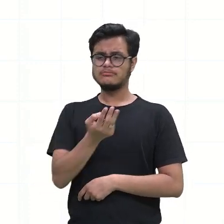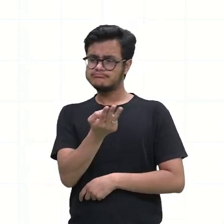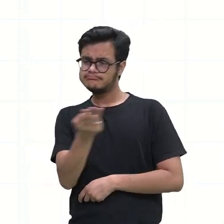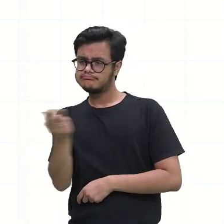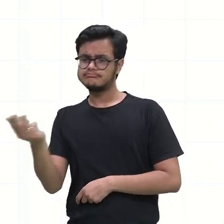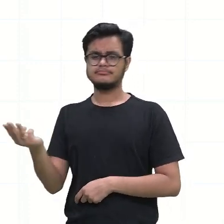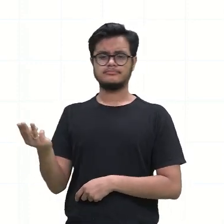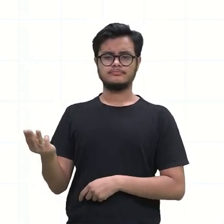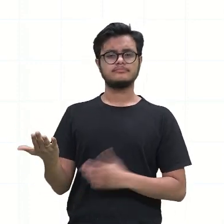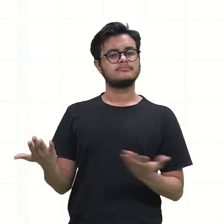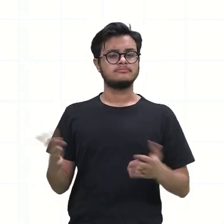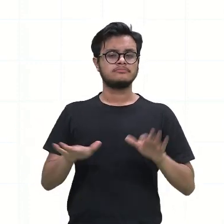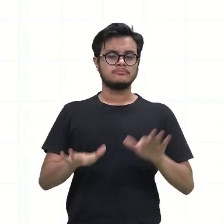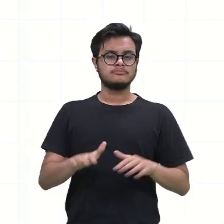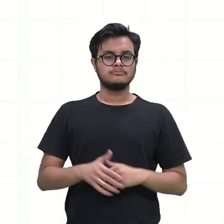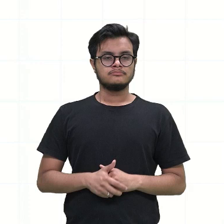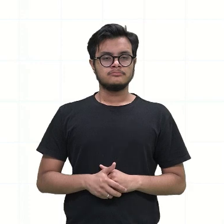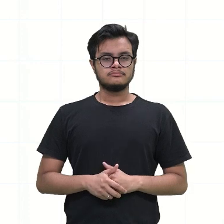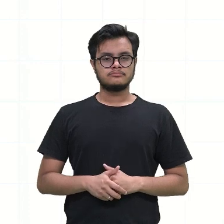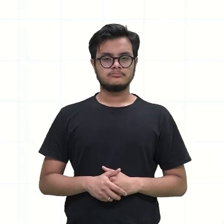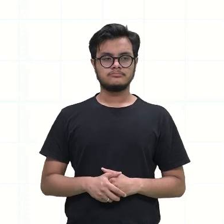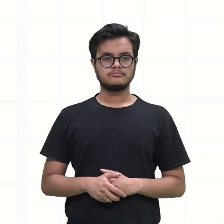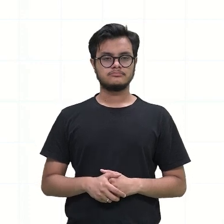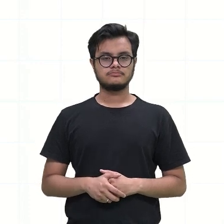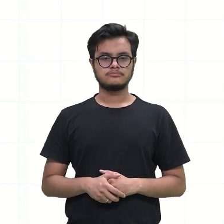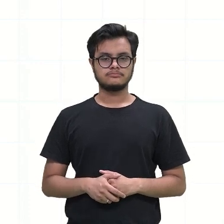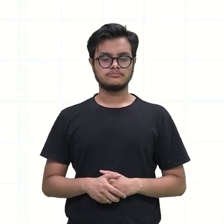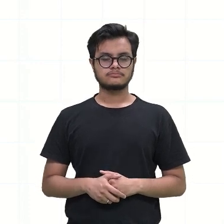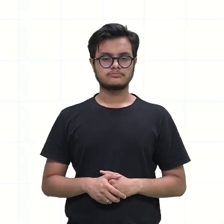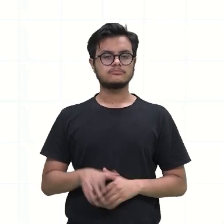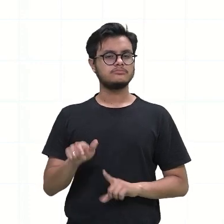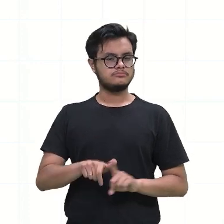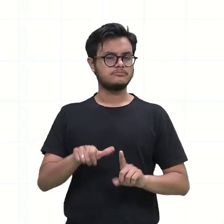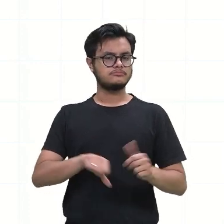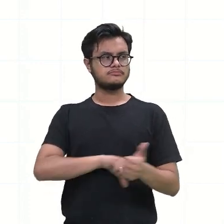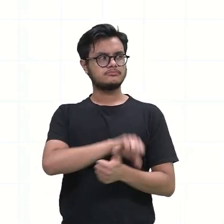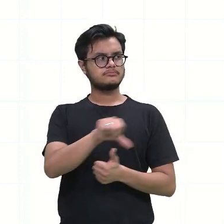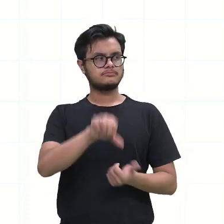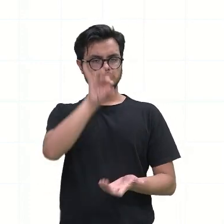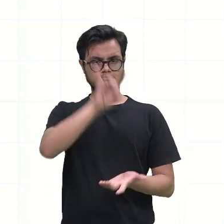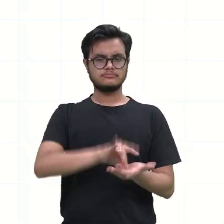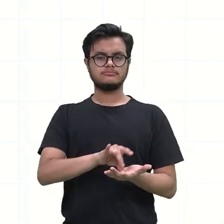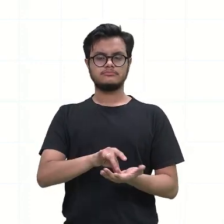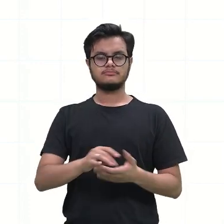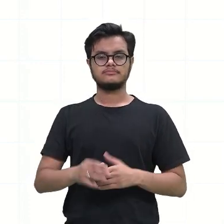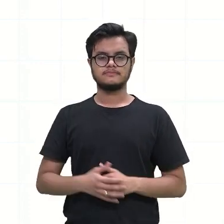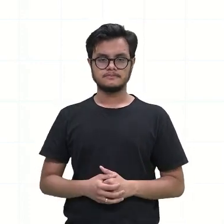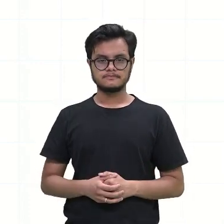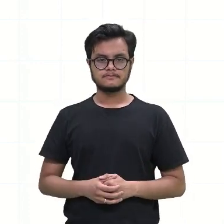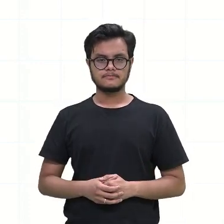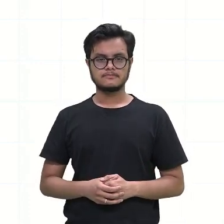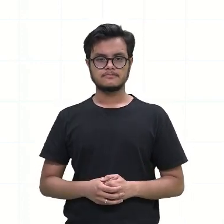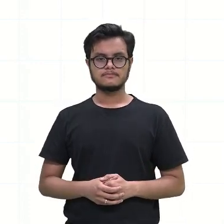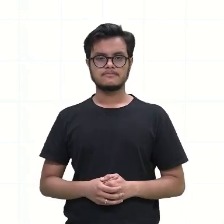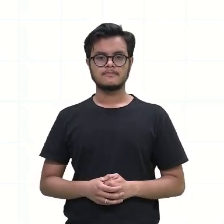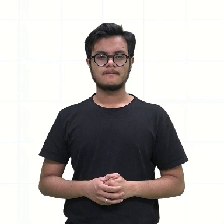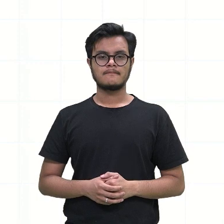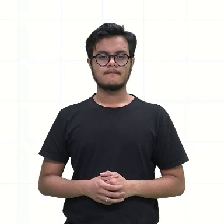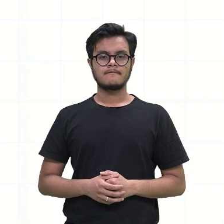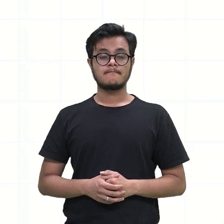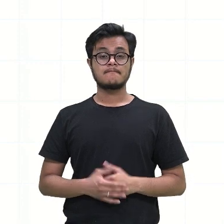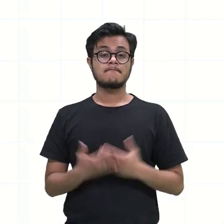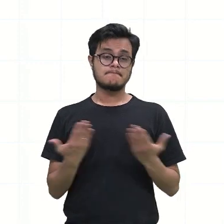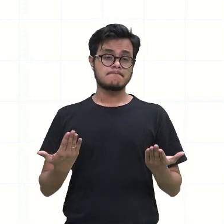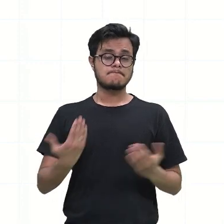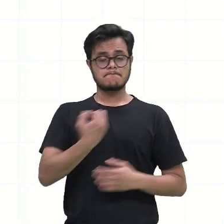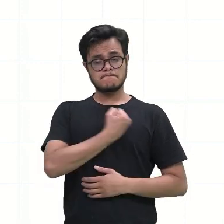elas, ok? Todas essas pessoas também vão flexionar, vão fazer mudar o verbo, a forma do verbo. O número